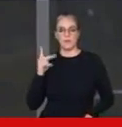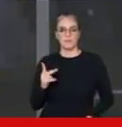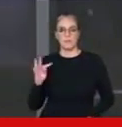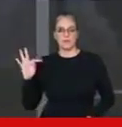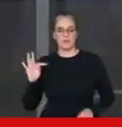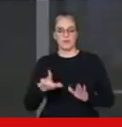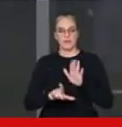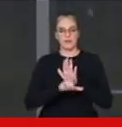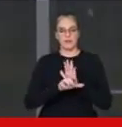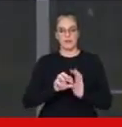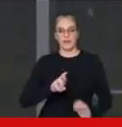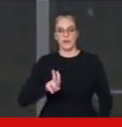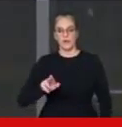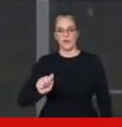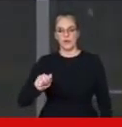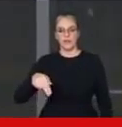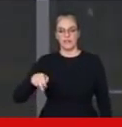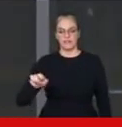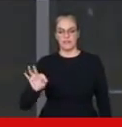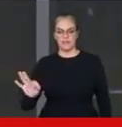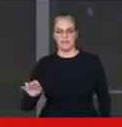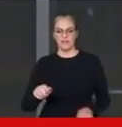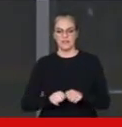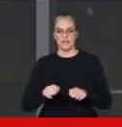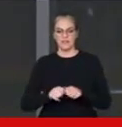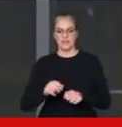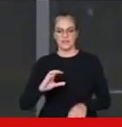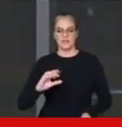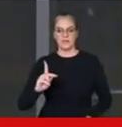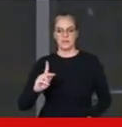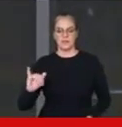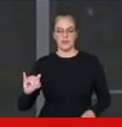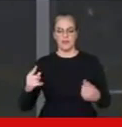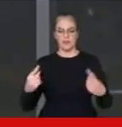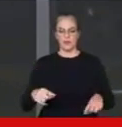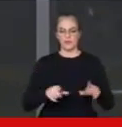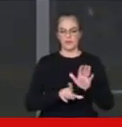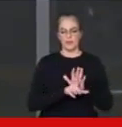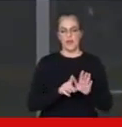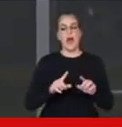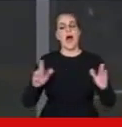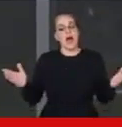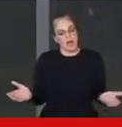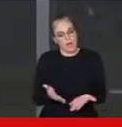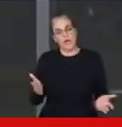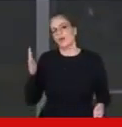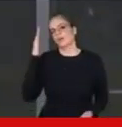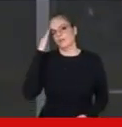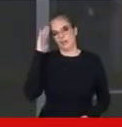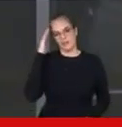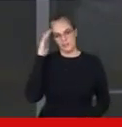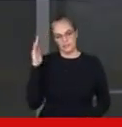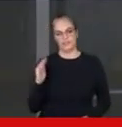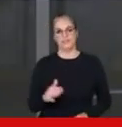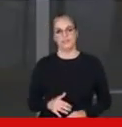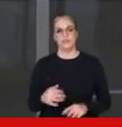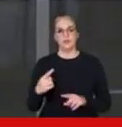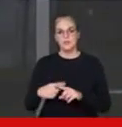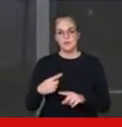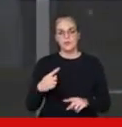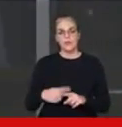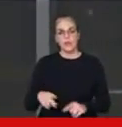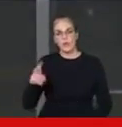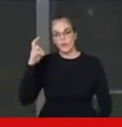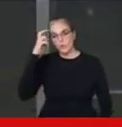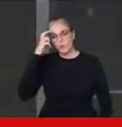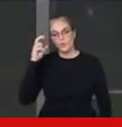até CPI fizeram contra a Lei Rouanet. Agora dá para entender. É a cultura do latifúndio, é